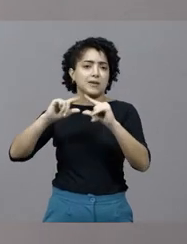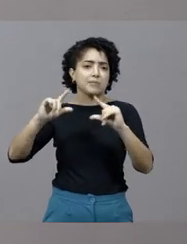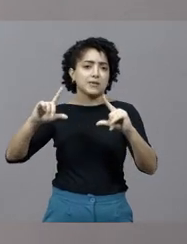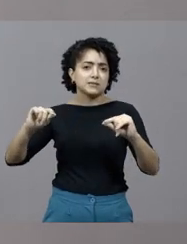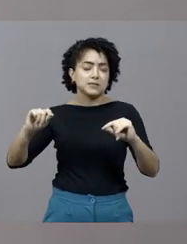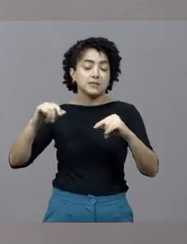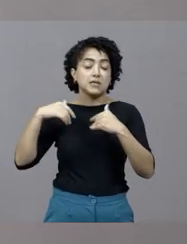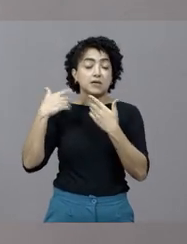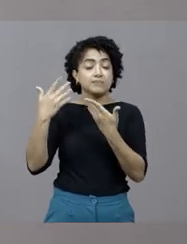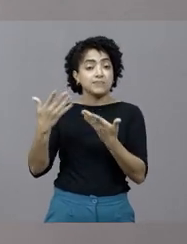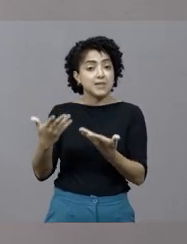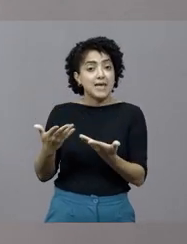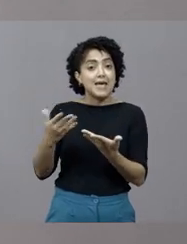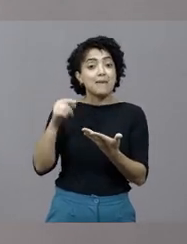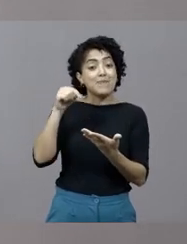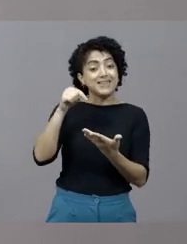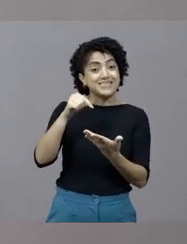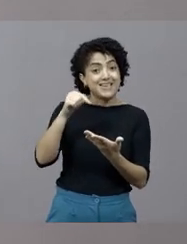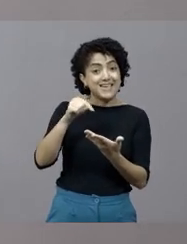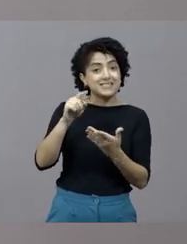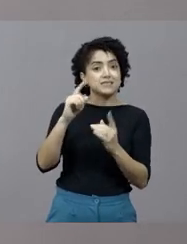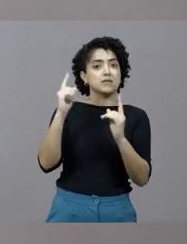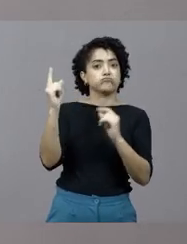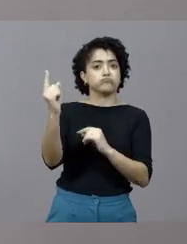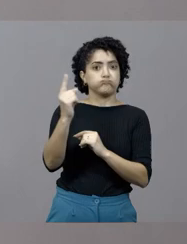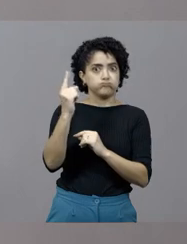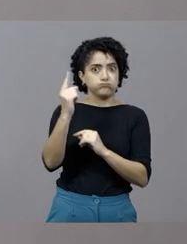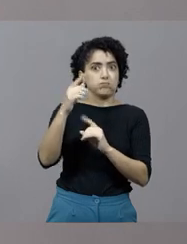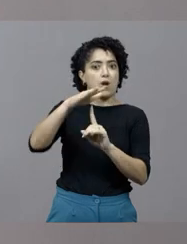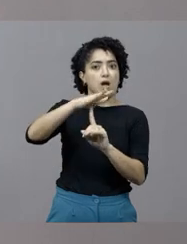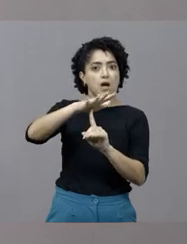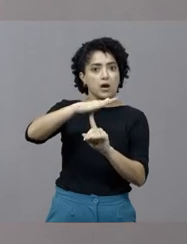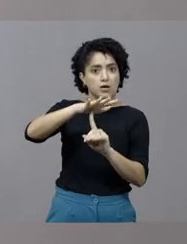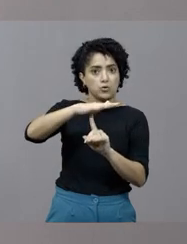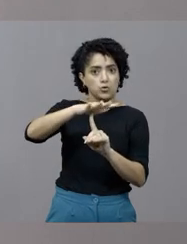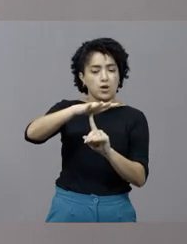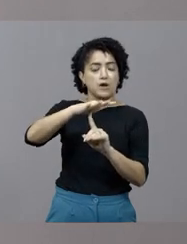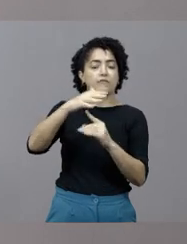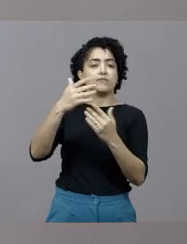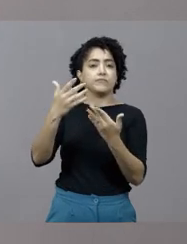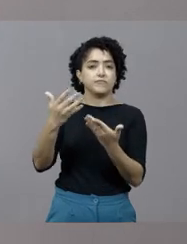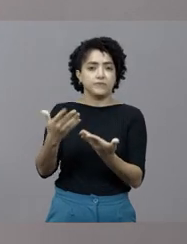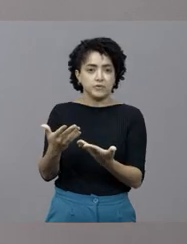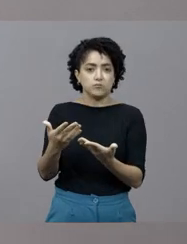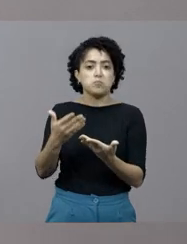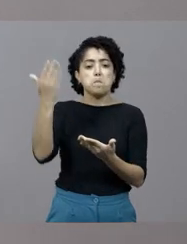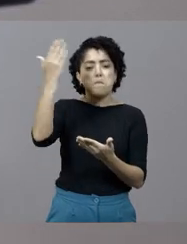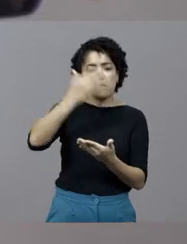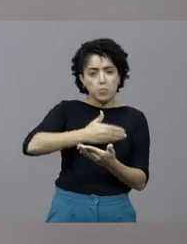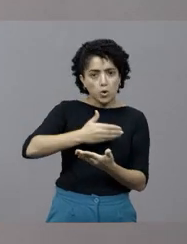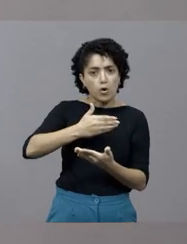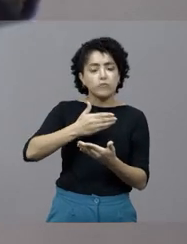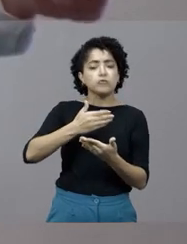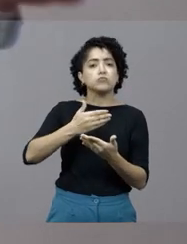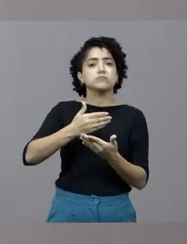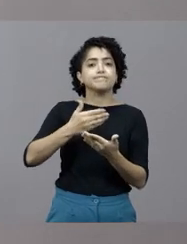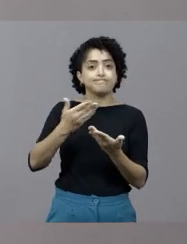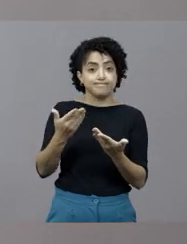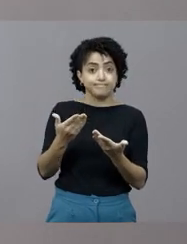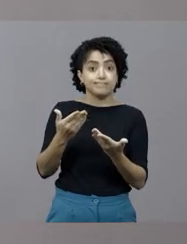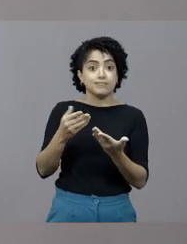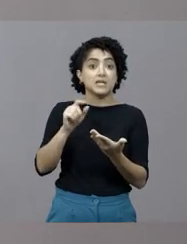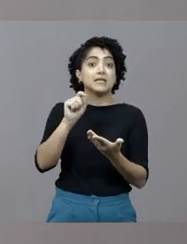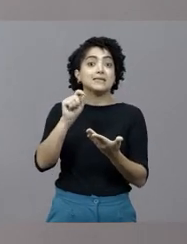Entretanto, essa aeronave, no seu termo de referência, eu provo e comprovo, no seu termo de referência,